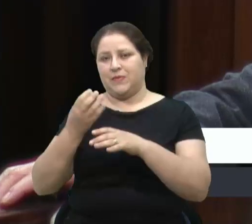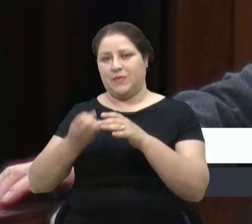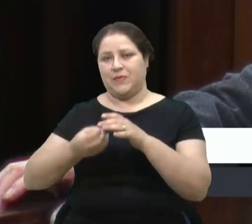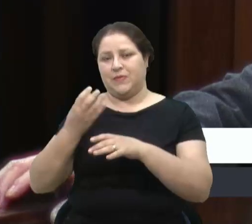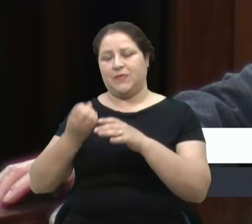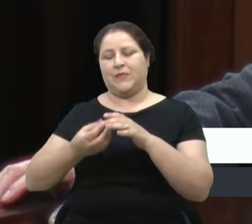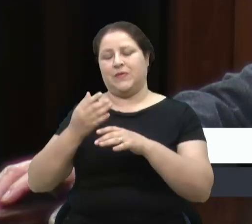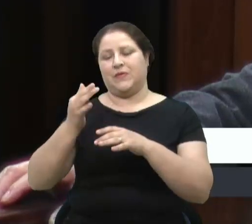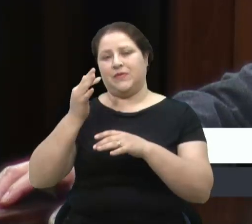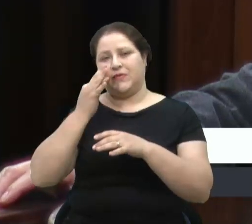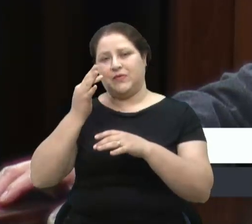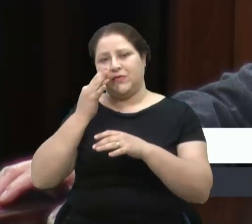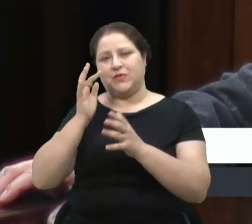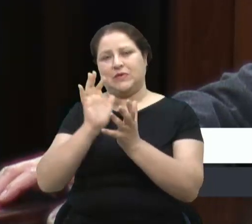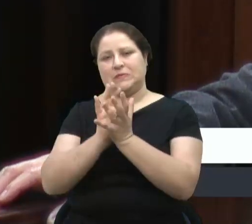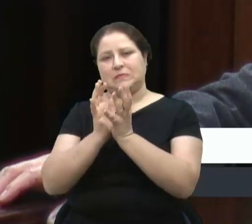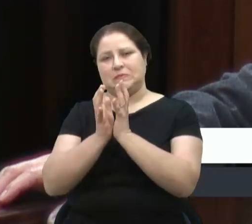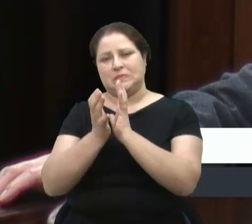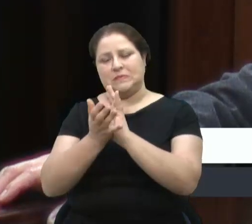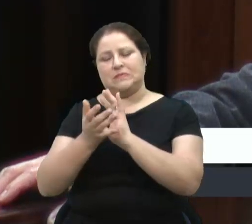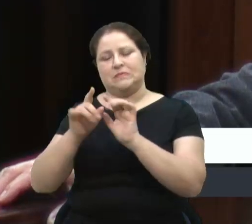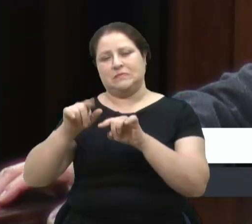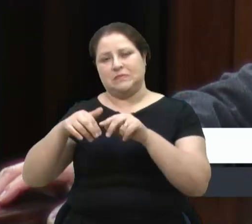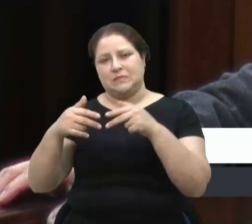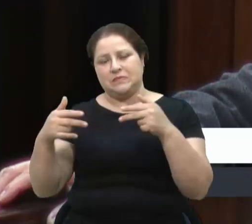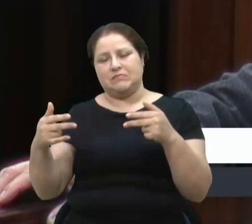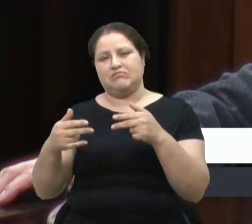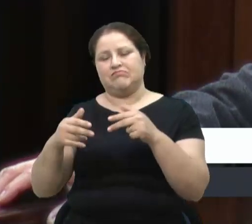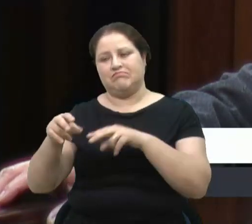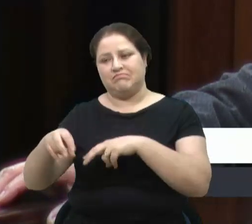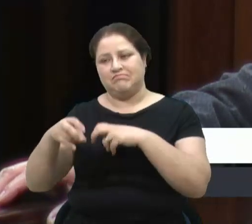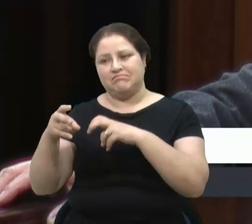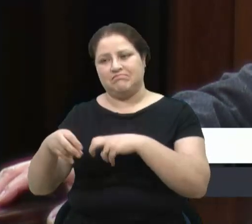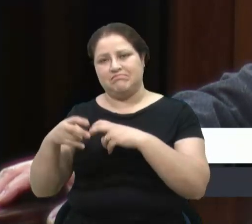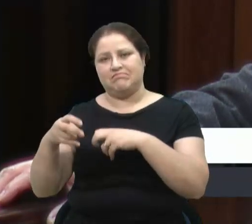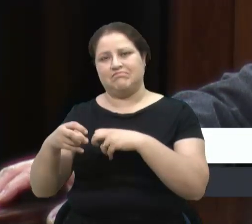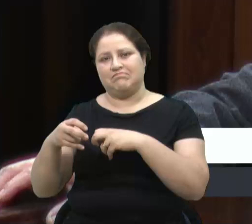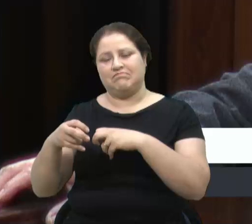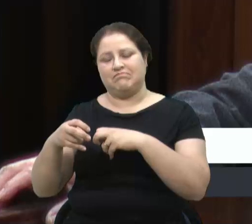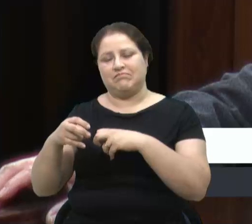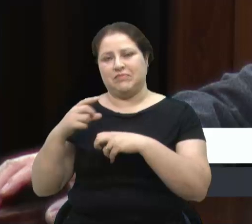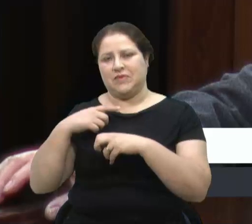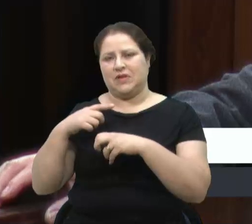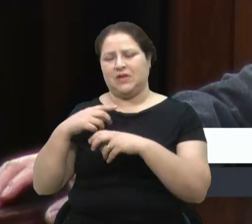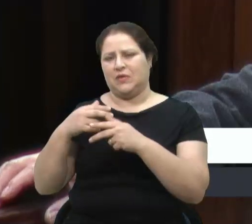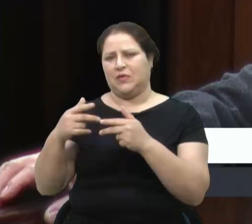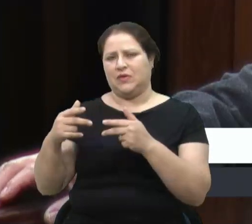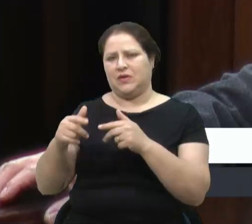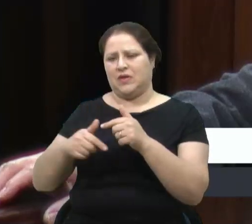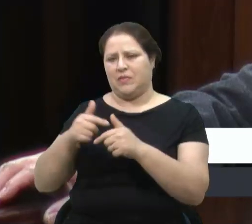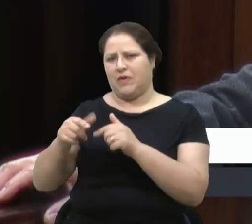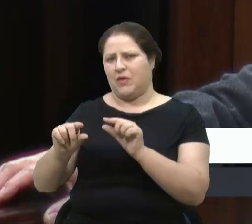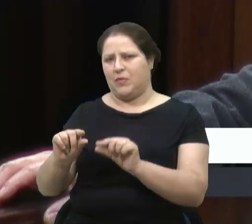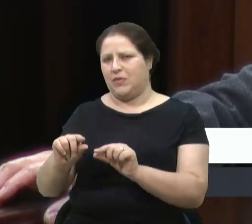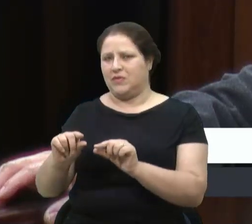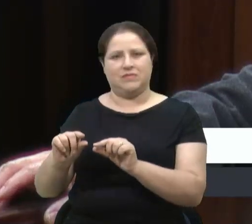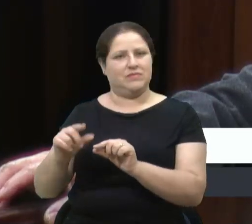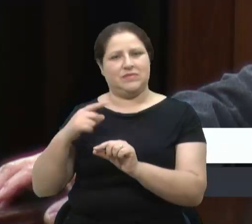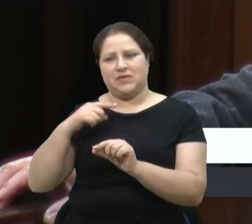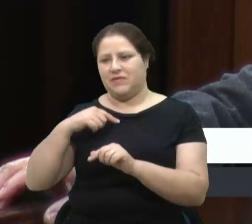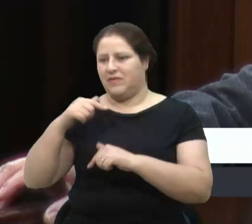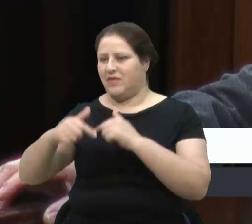hortifrutigranjeiros do Rio Grande do Sul por acaso ele se fez ao longo dos anos por prefeitos lideranças